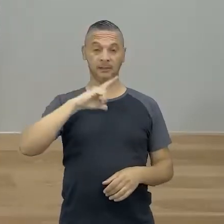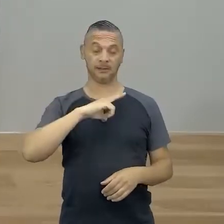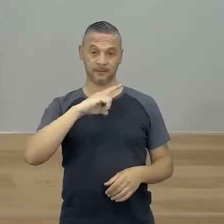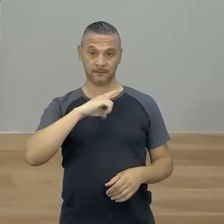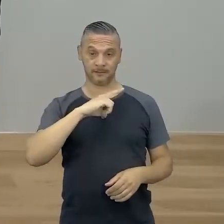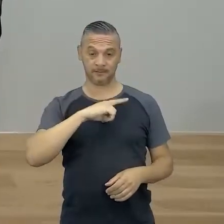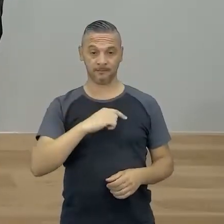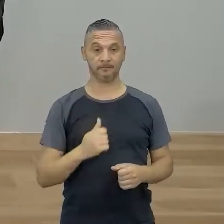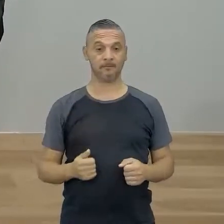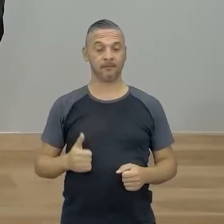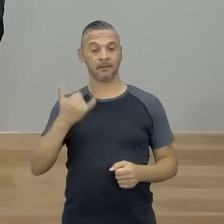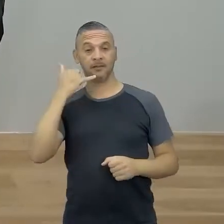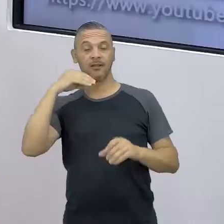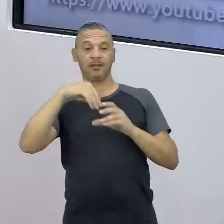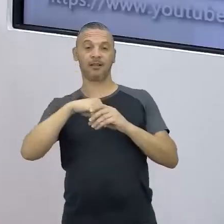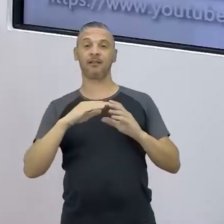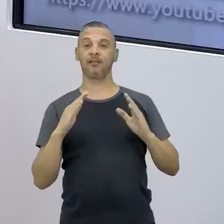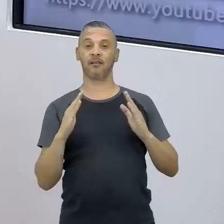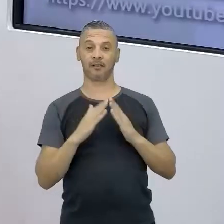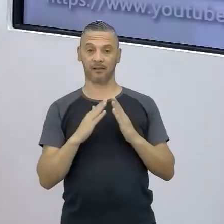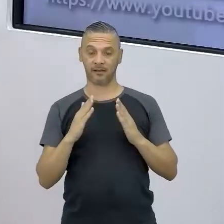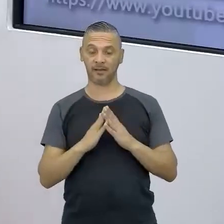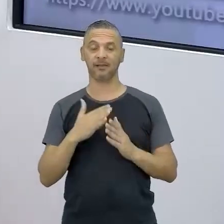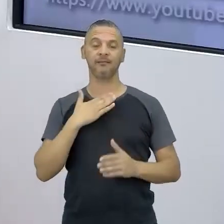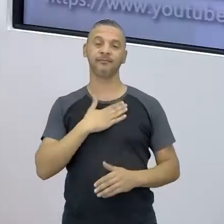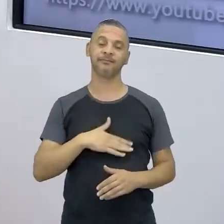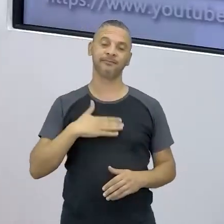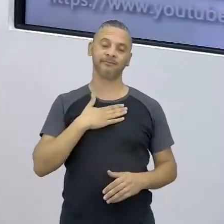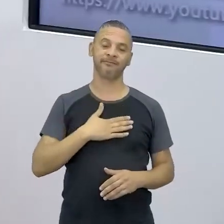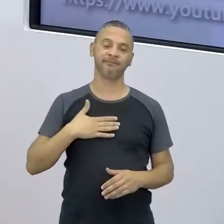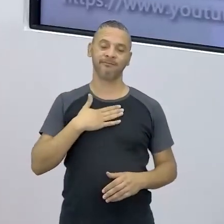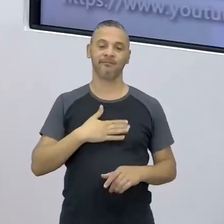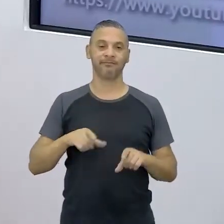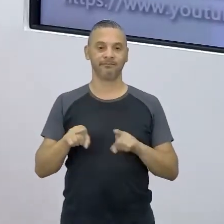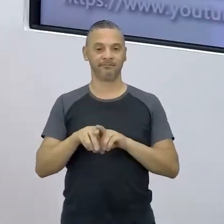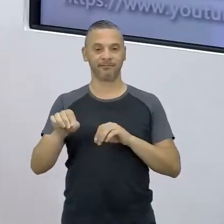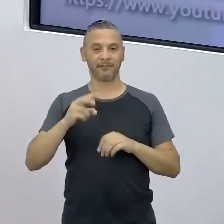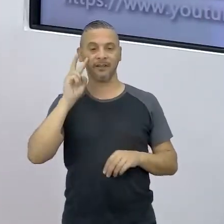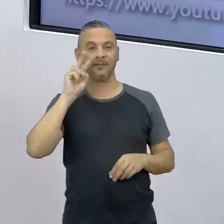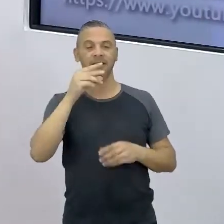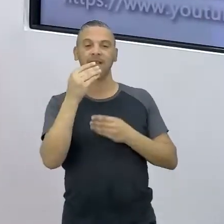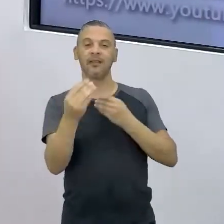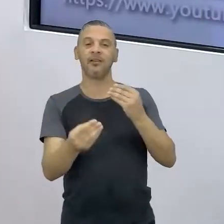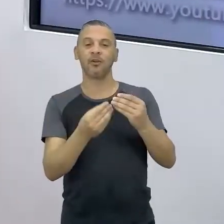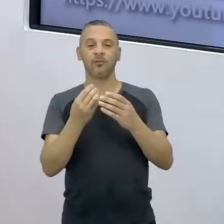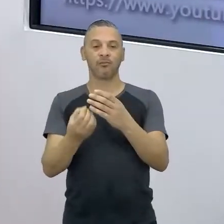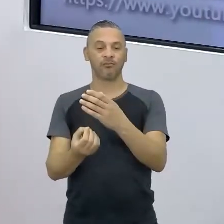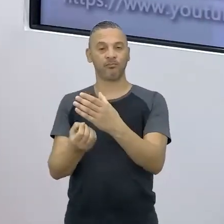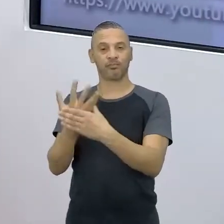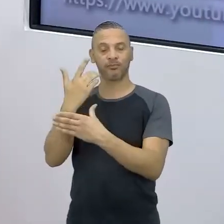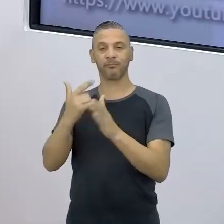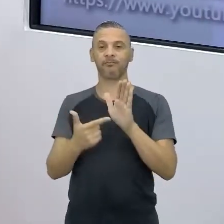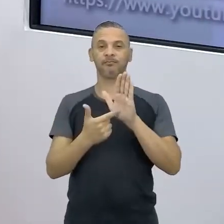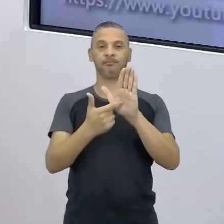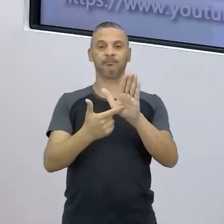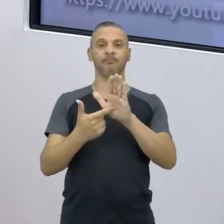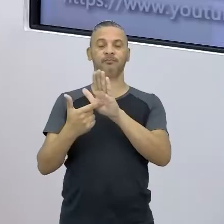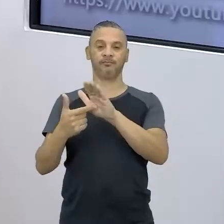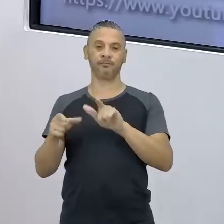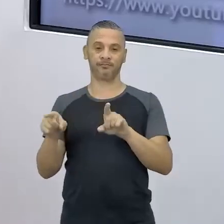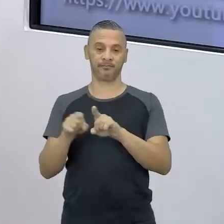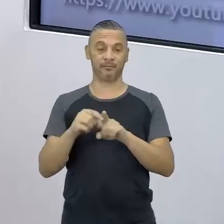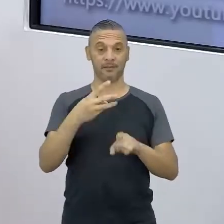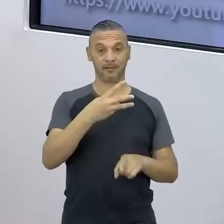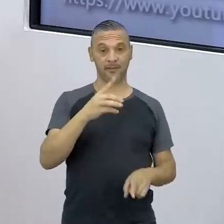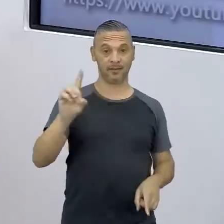no celular, em casa. Eu achei super bacana. Aí depois tem que correr atrás para ver como cria essa exposição individual